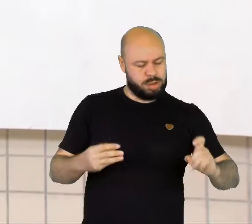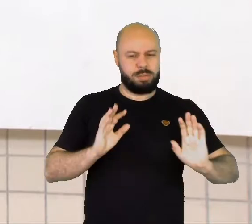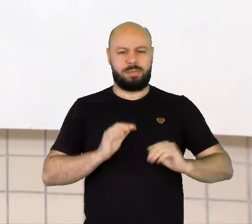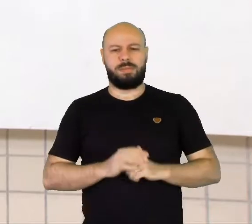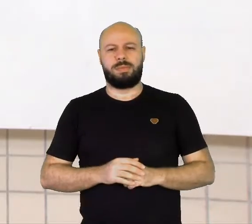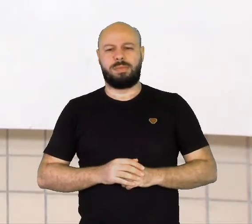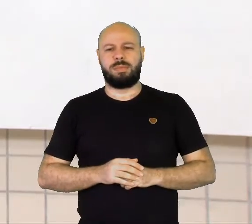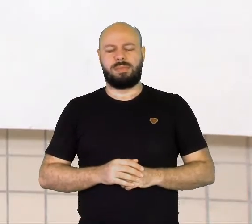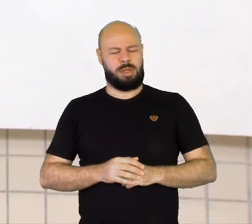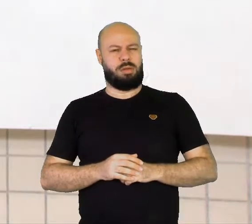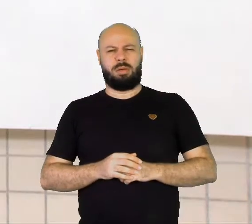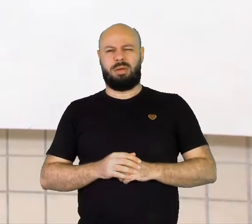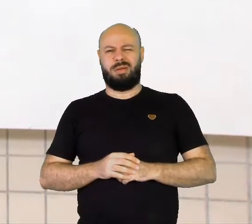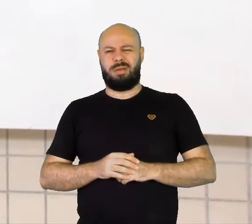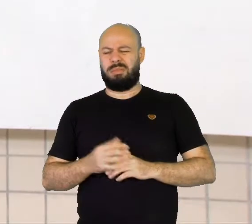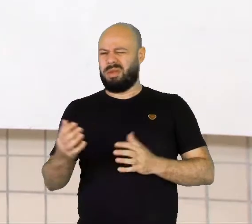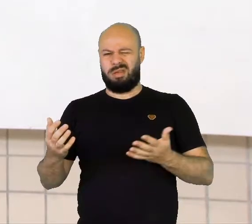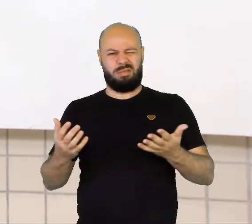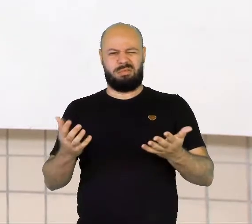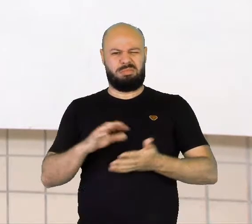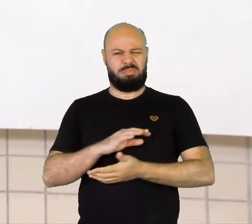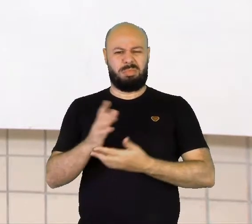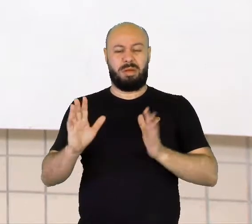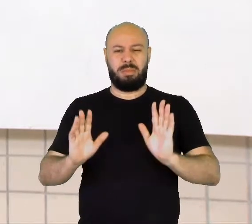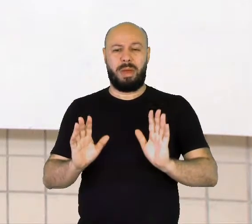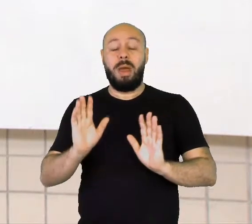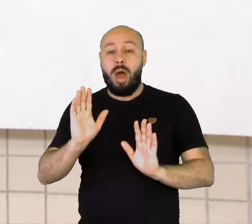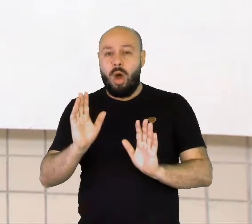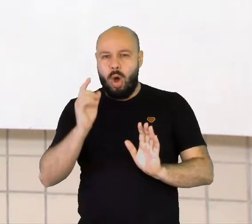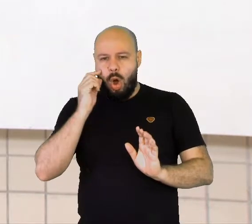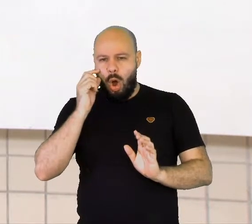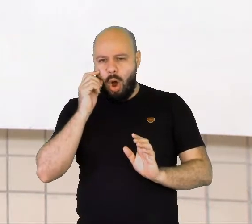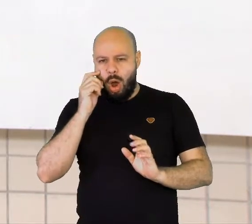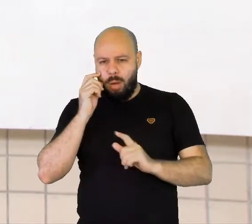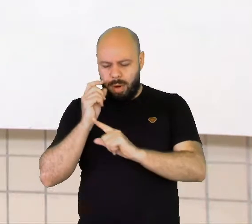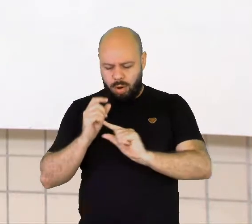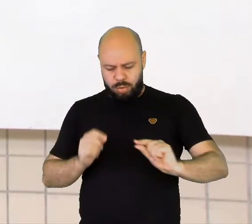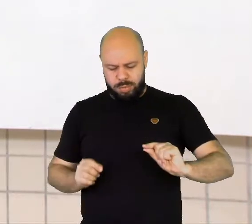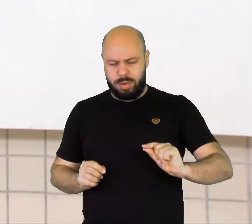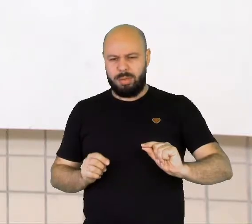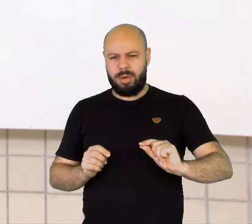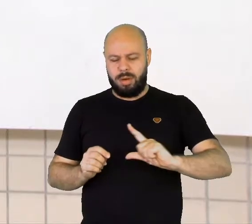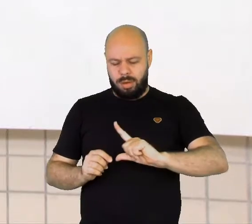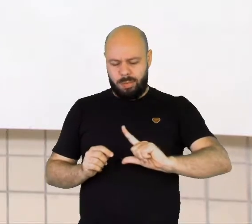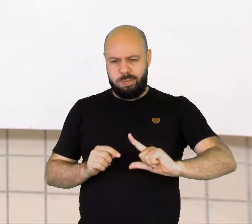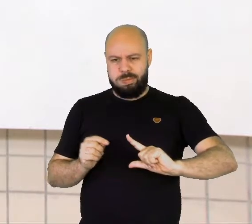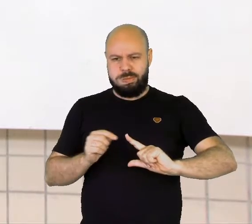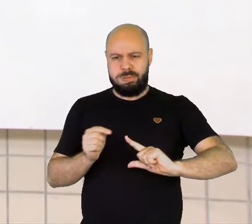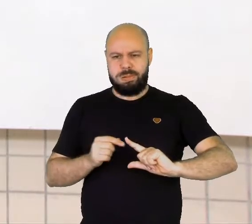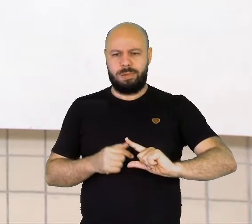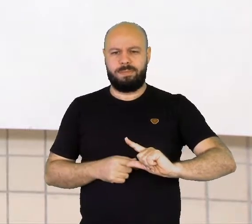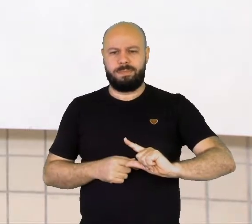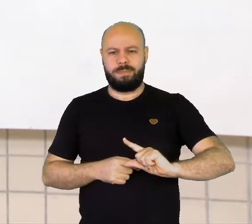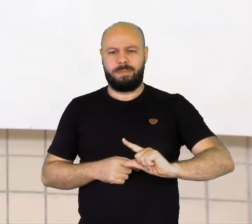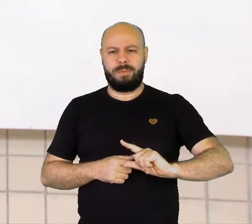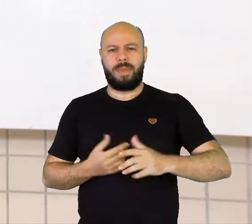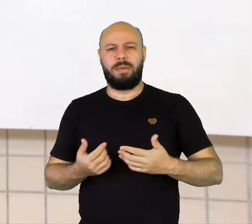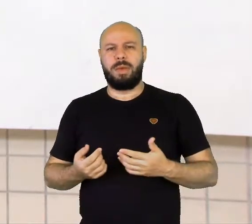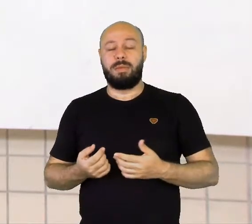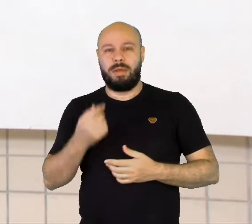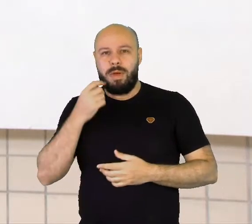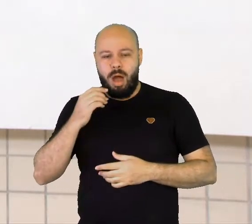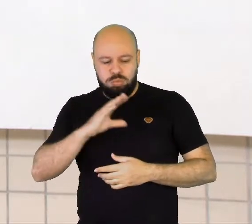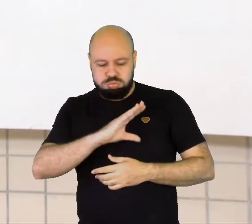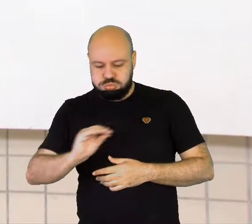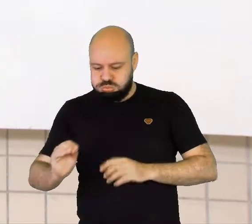Mas menos 3 menor que x, professor? Ó, vamos olhar aqui para o sinal da nossa desigualdade. a boca aqui do nosso sinal